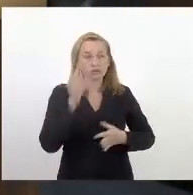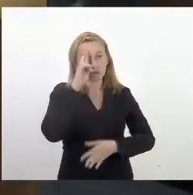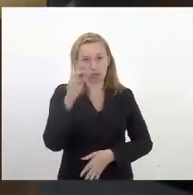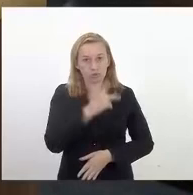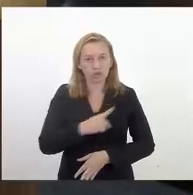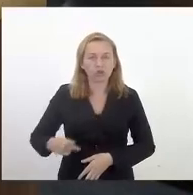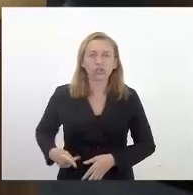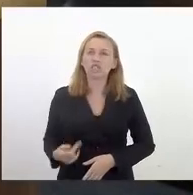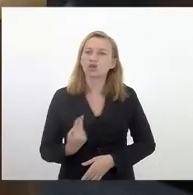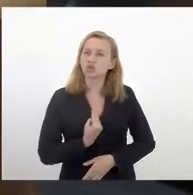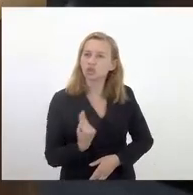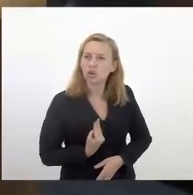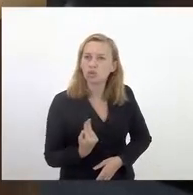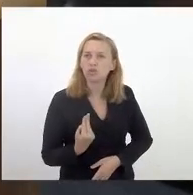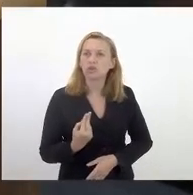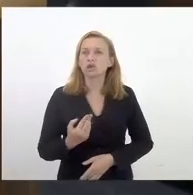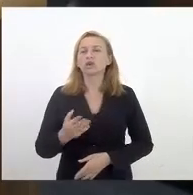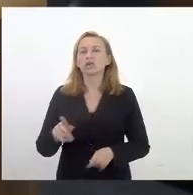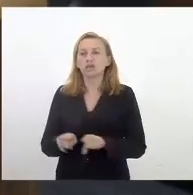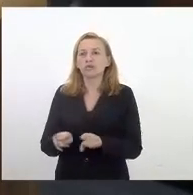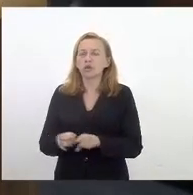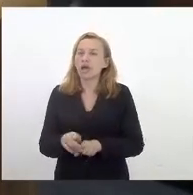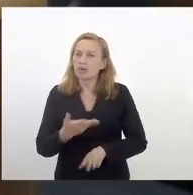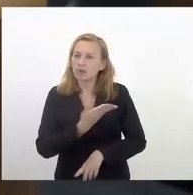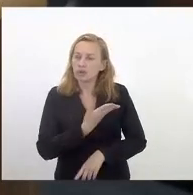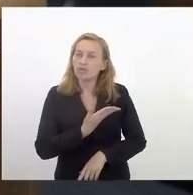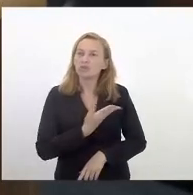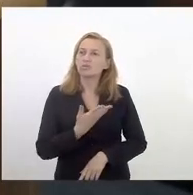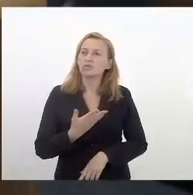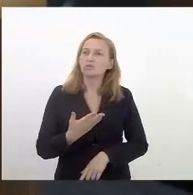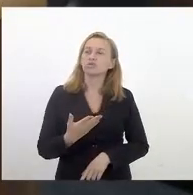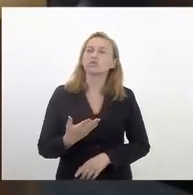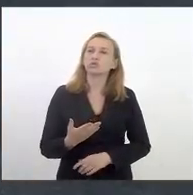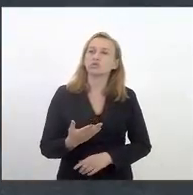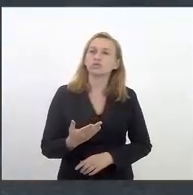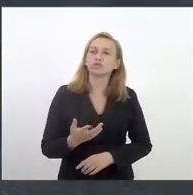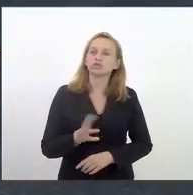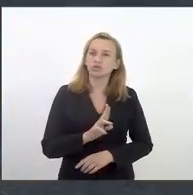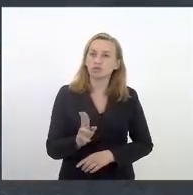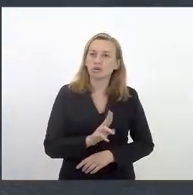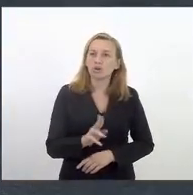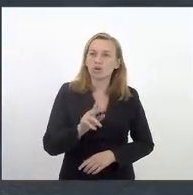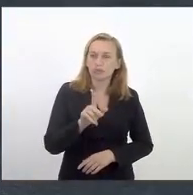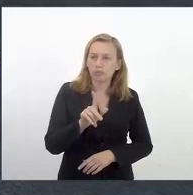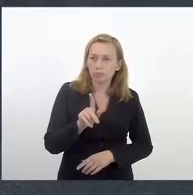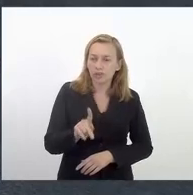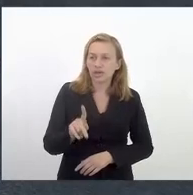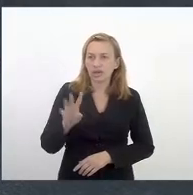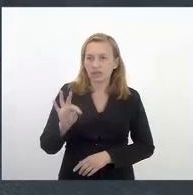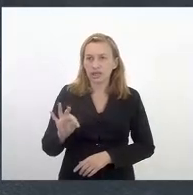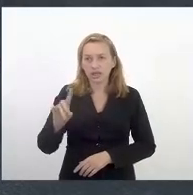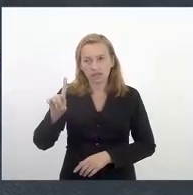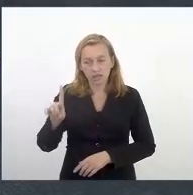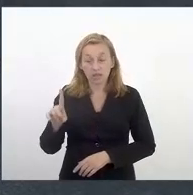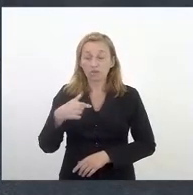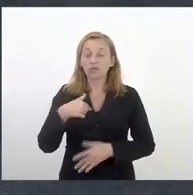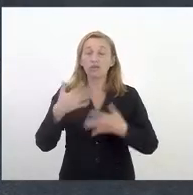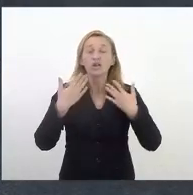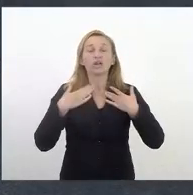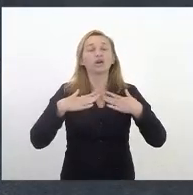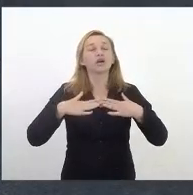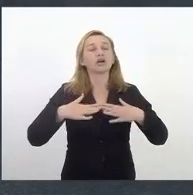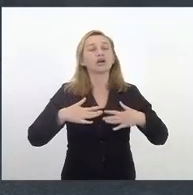aqui em meu nome em nome dos meus companheiros do PDT dizer que nós seguimos muito tranquilos e